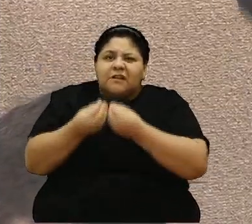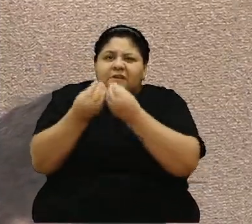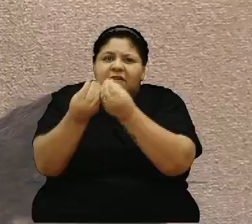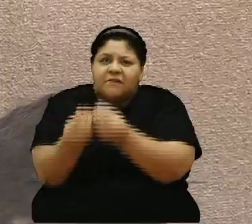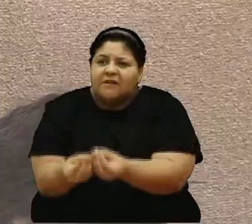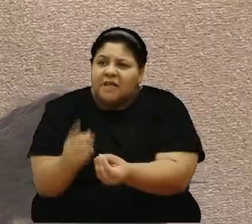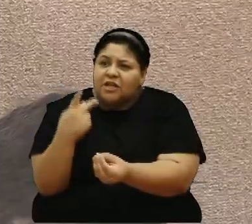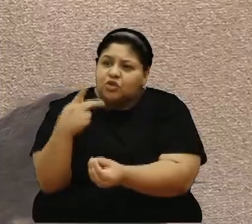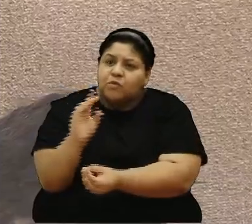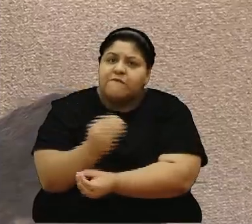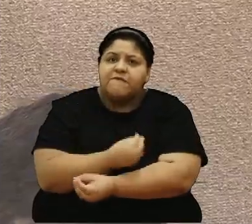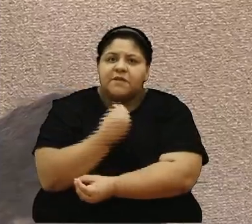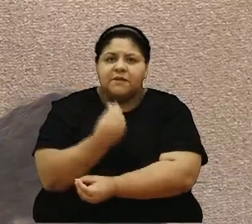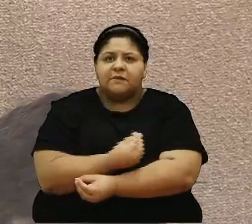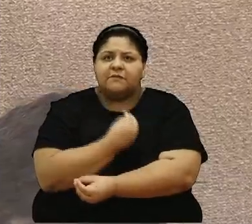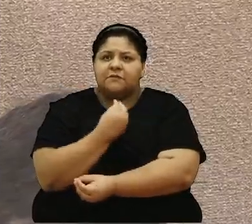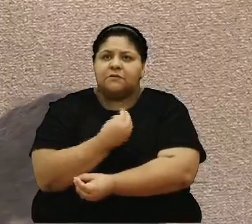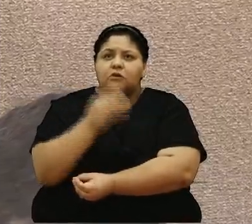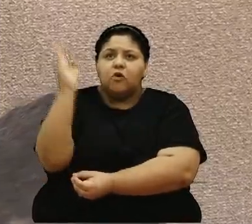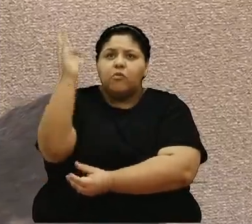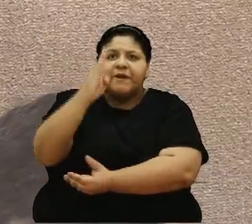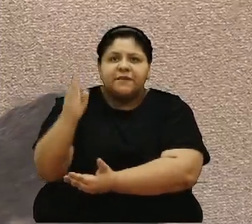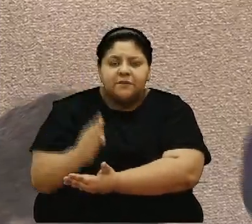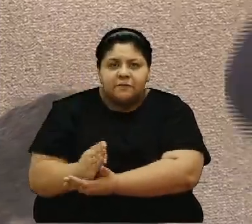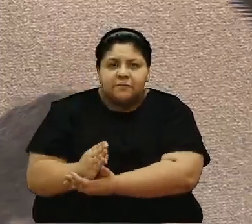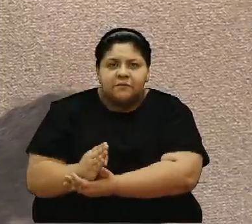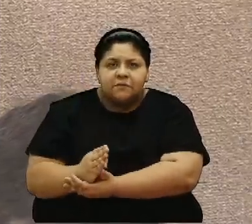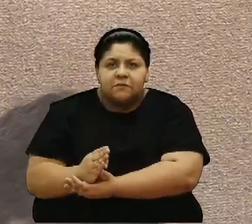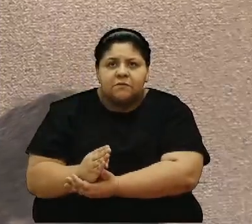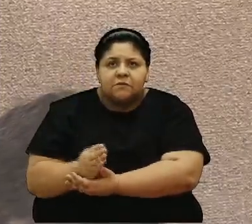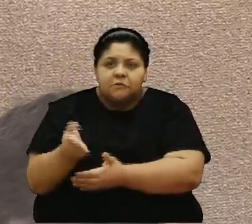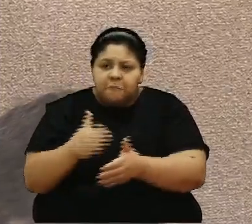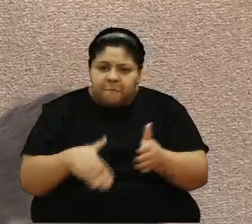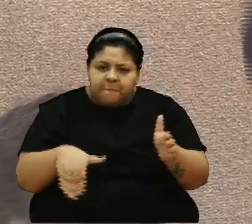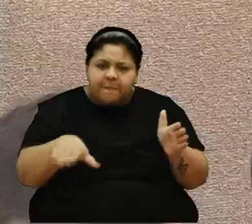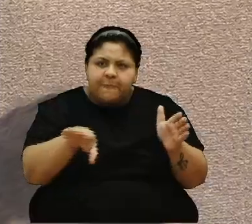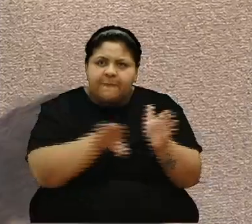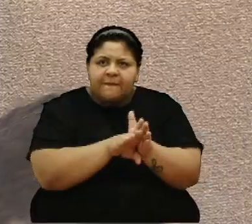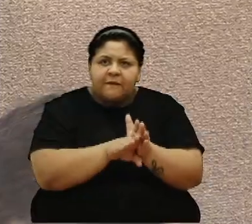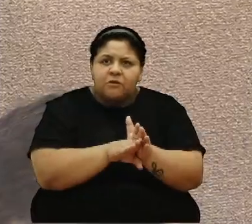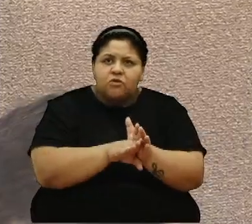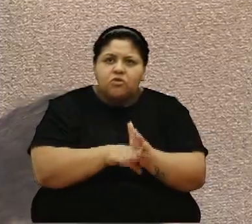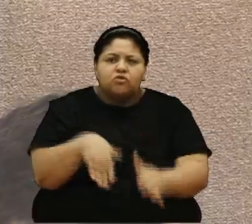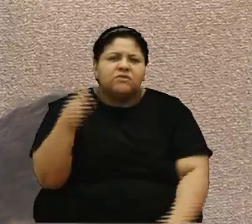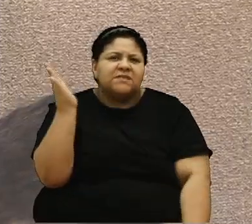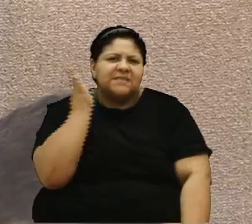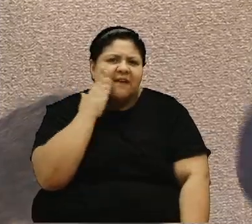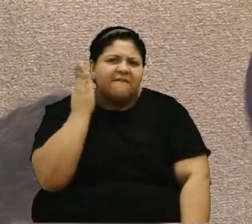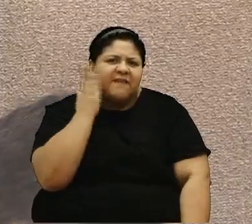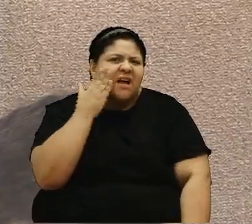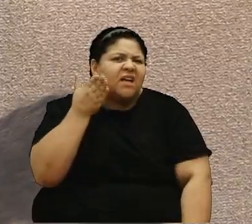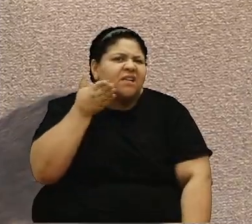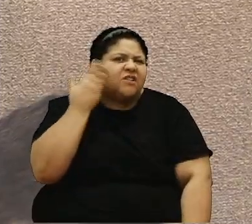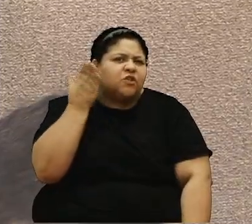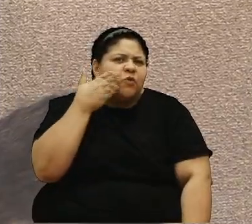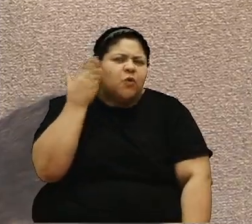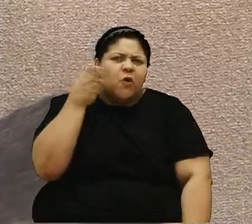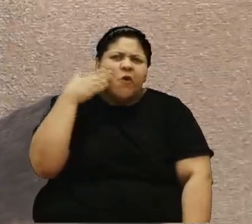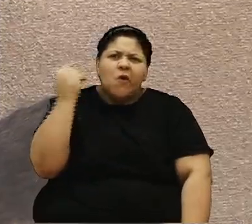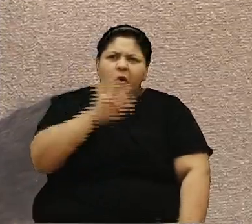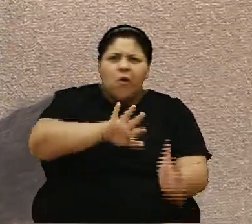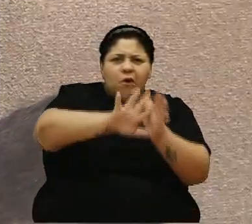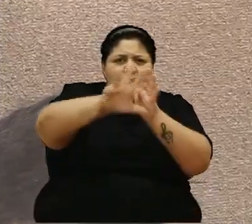a sua vida para o Brasil. E aí chega um safado e rouba